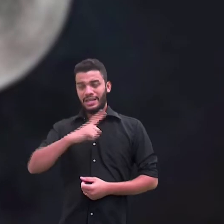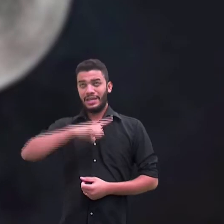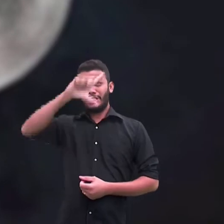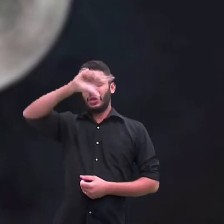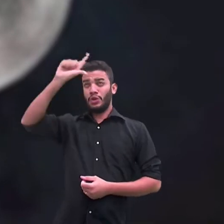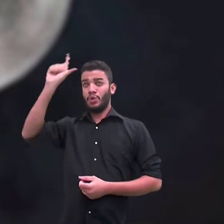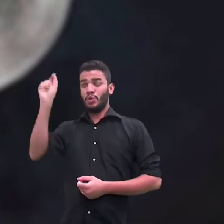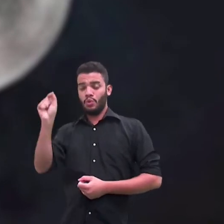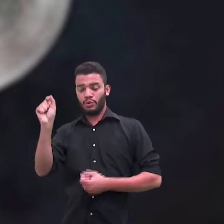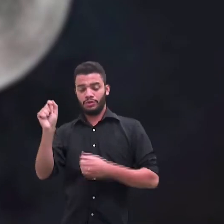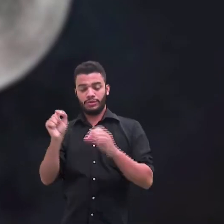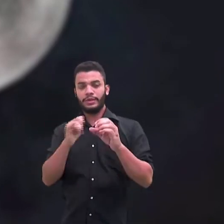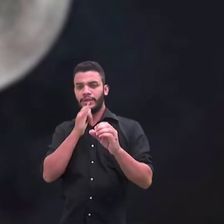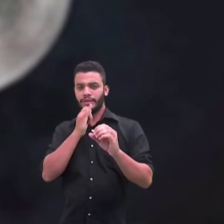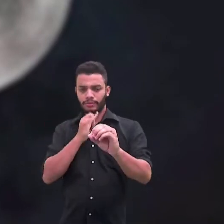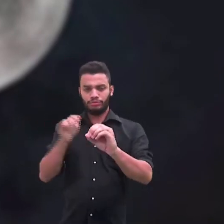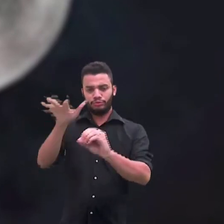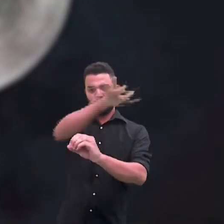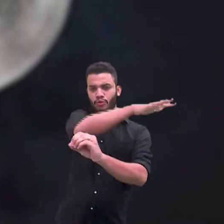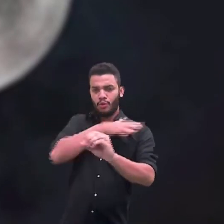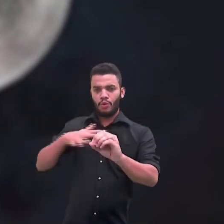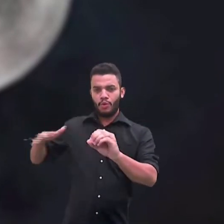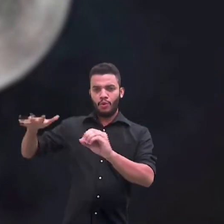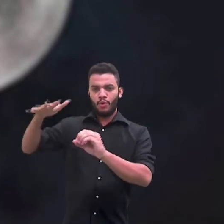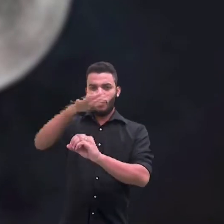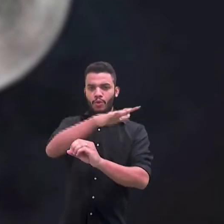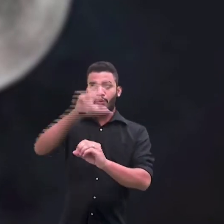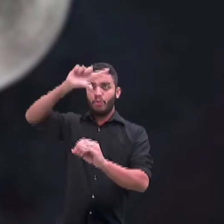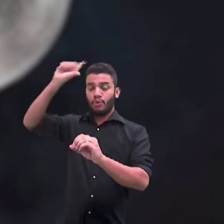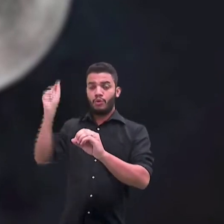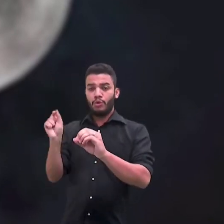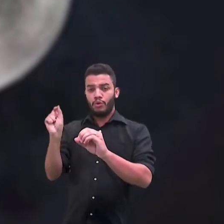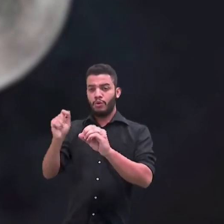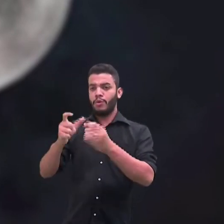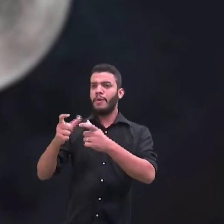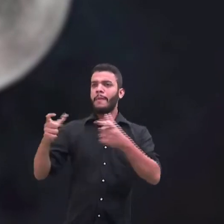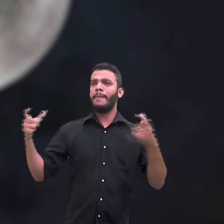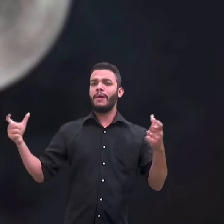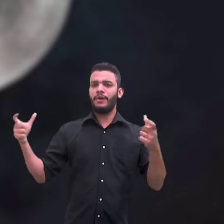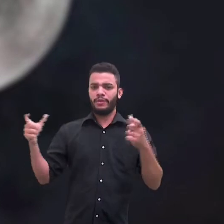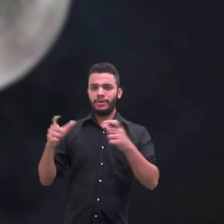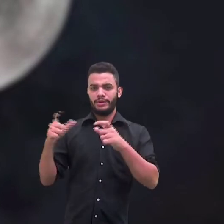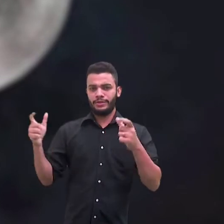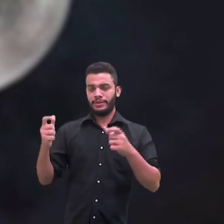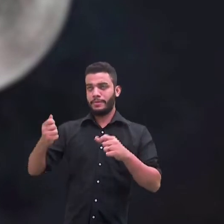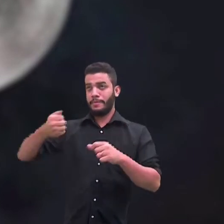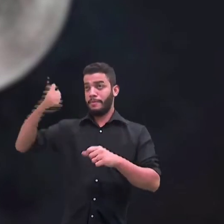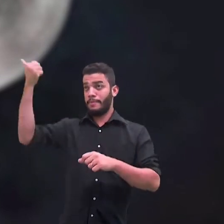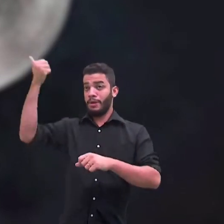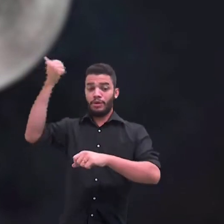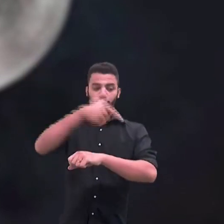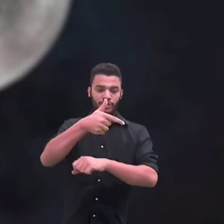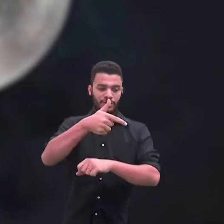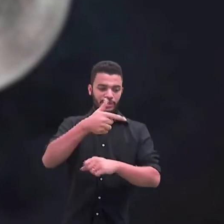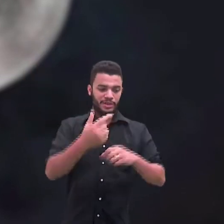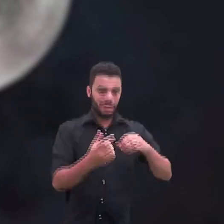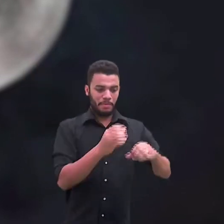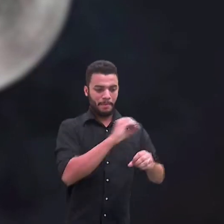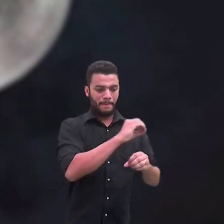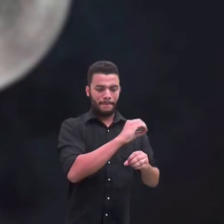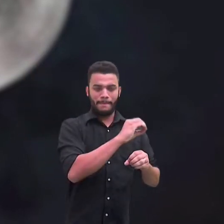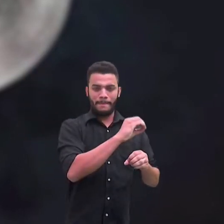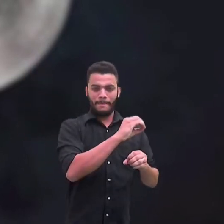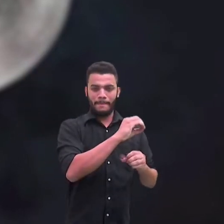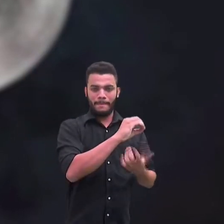do que planetas. Interessante, não é mesmo? Bom, pessoal, grande parte dos planetas do Sistema Solar tem satélites